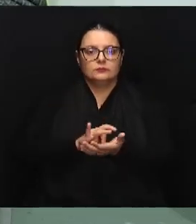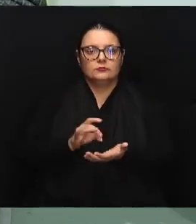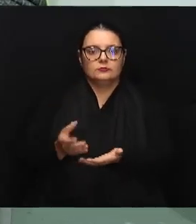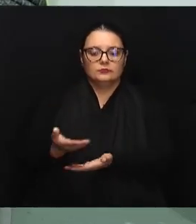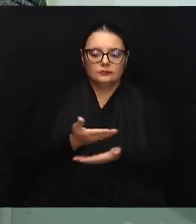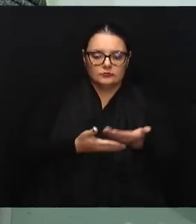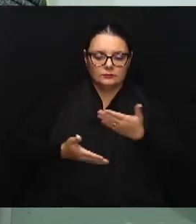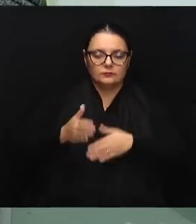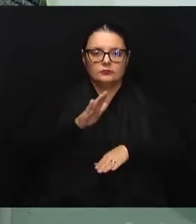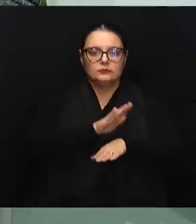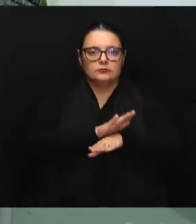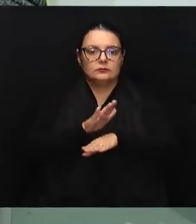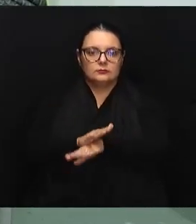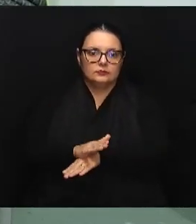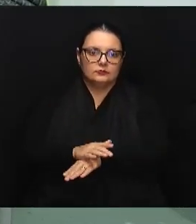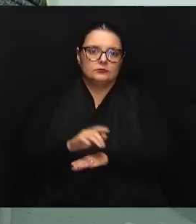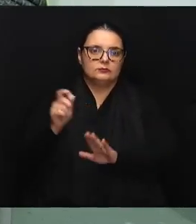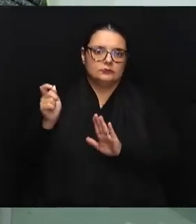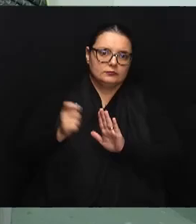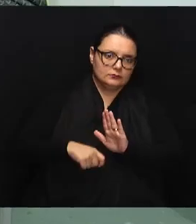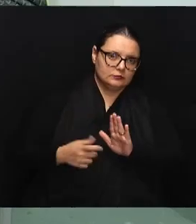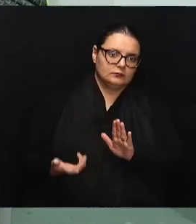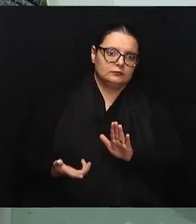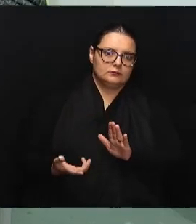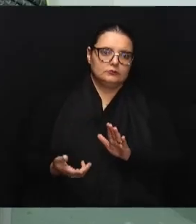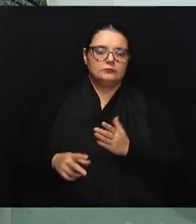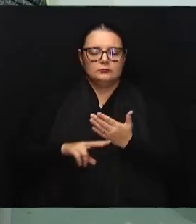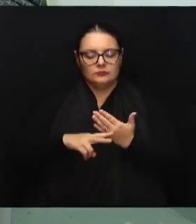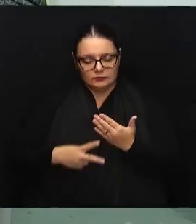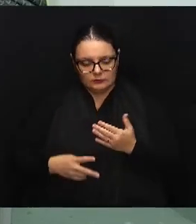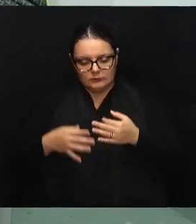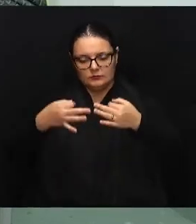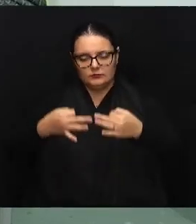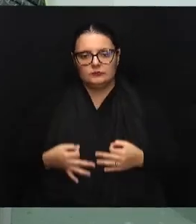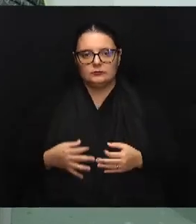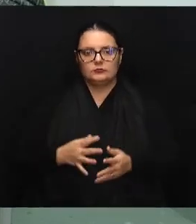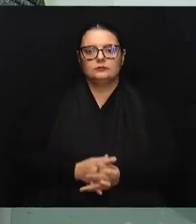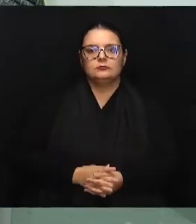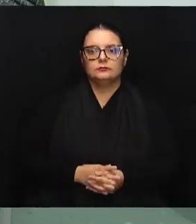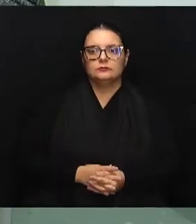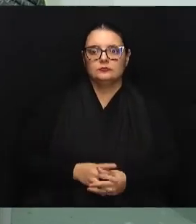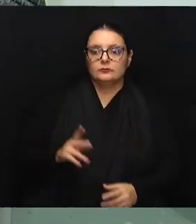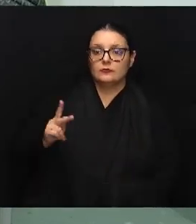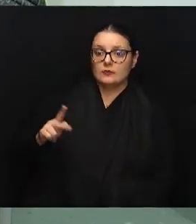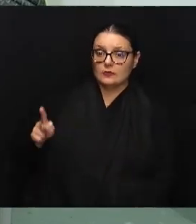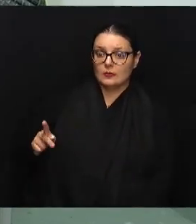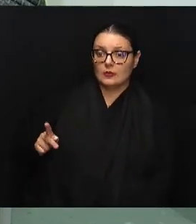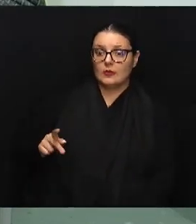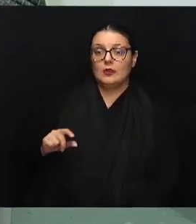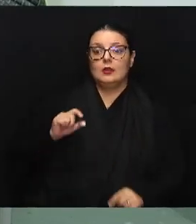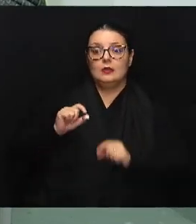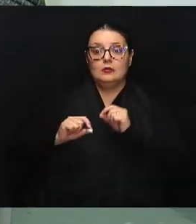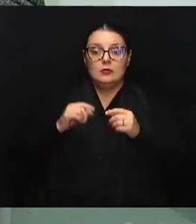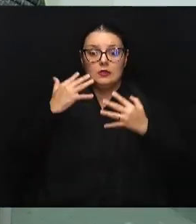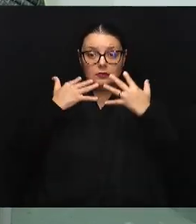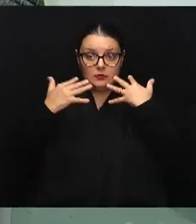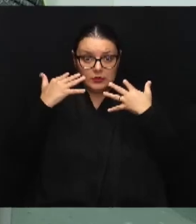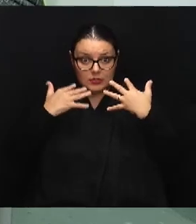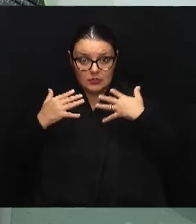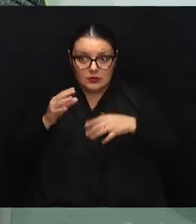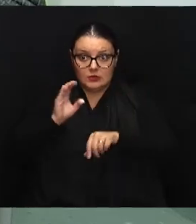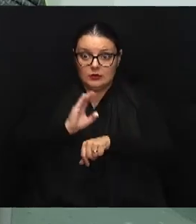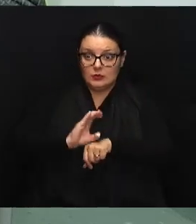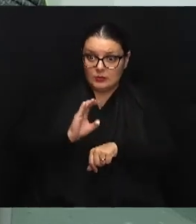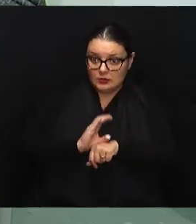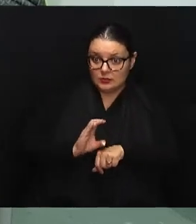intervir de uma maneira eficiente, eficaz, efetiva. Professora, para quem se interessa em